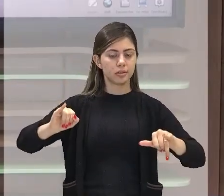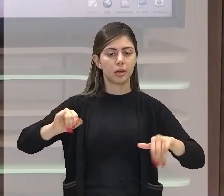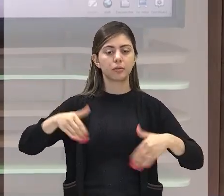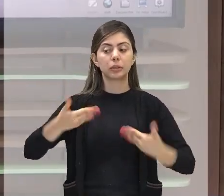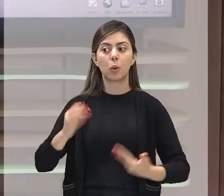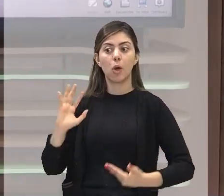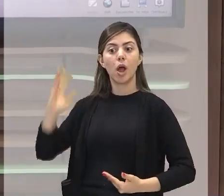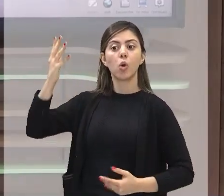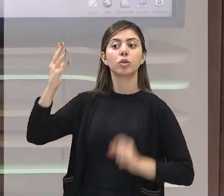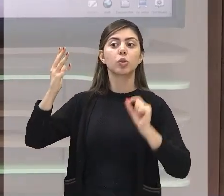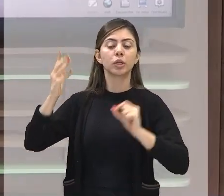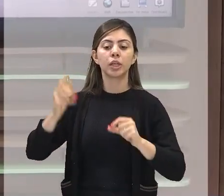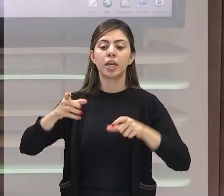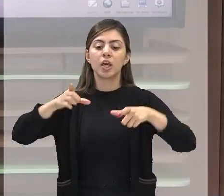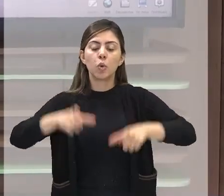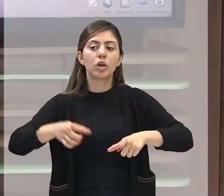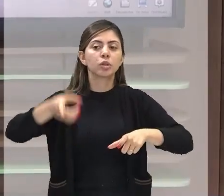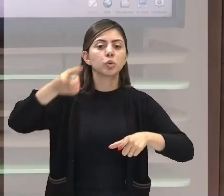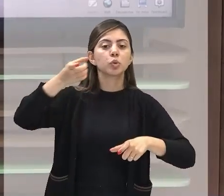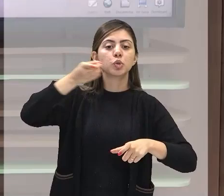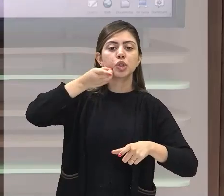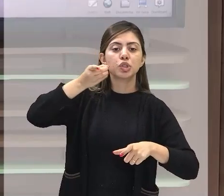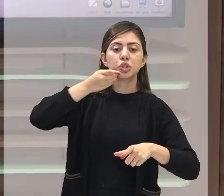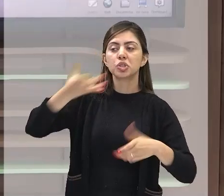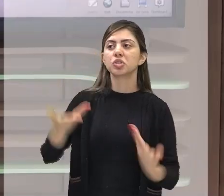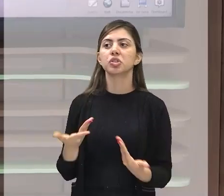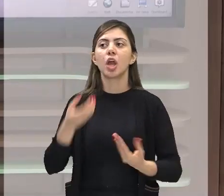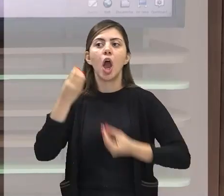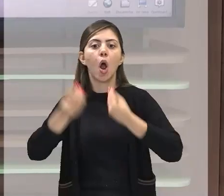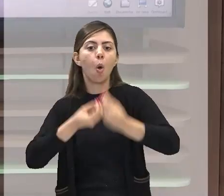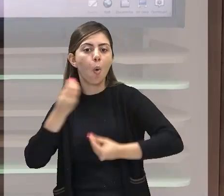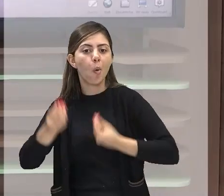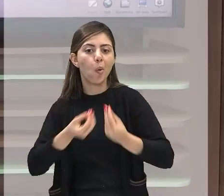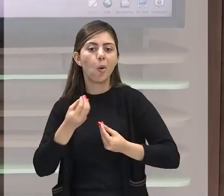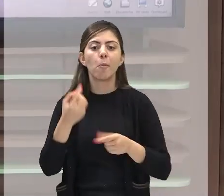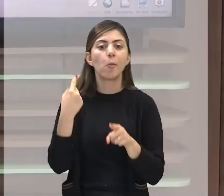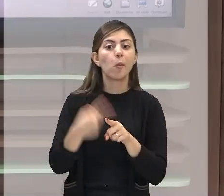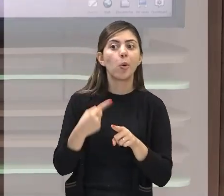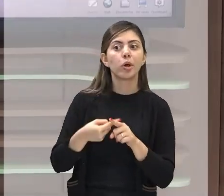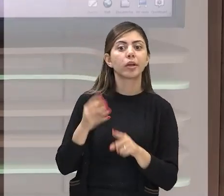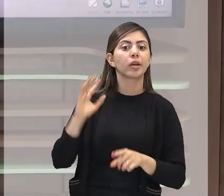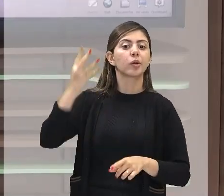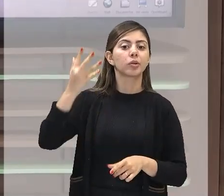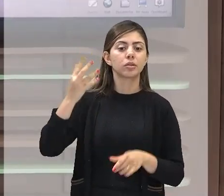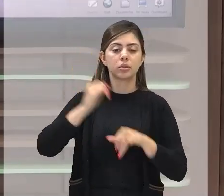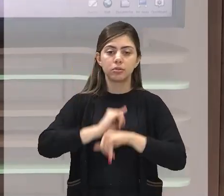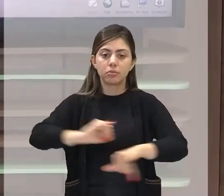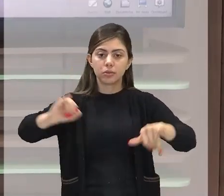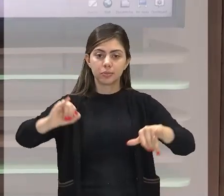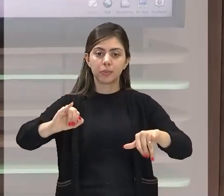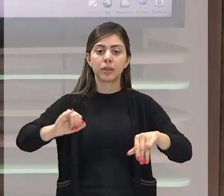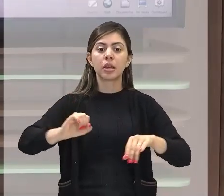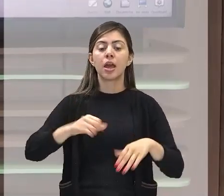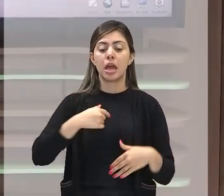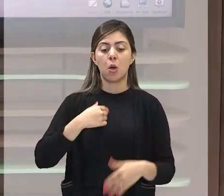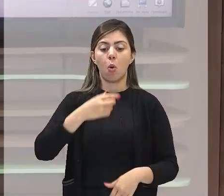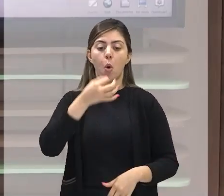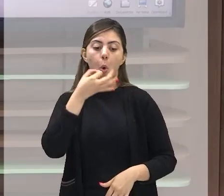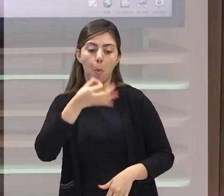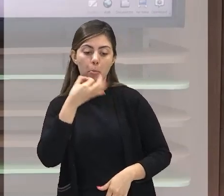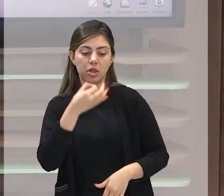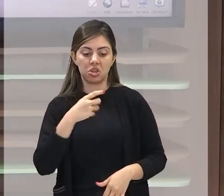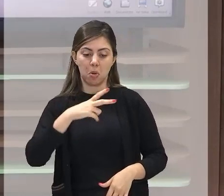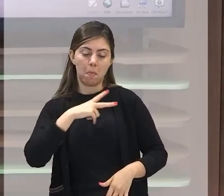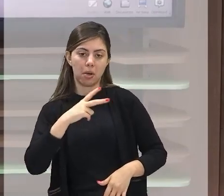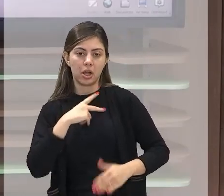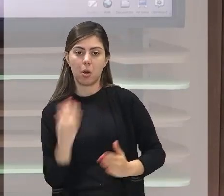que aconteceu, quando aconteceu, como aconteceu, por que aconteceu, sem se posicionar, sem assumir